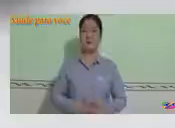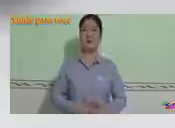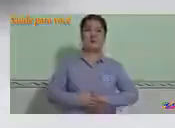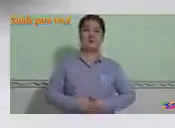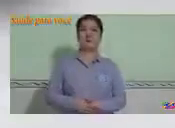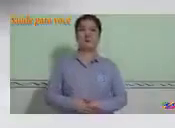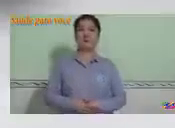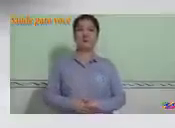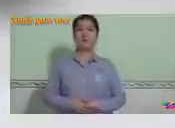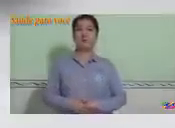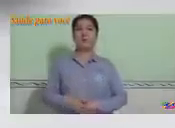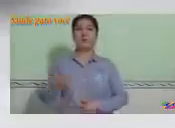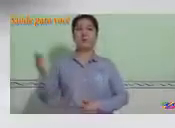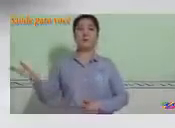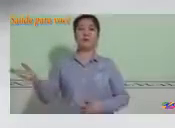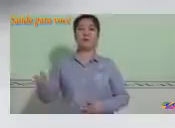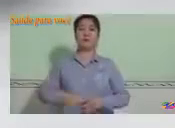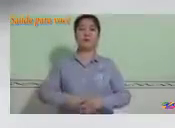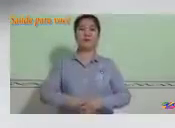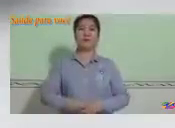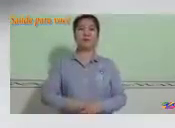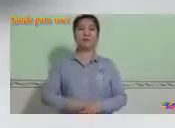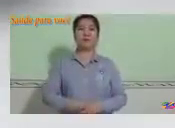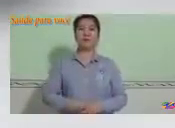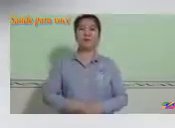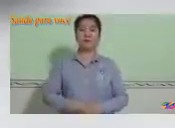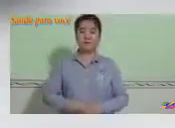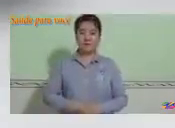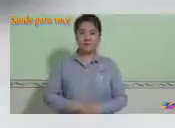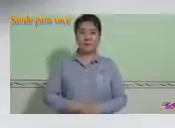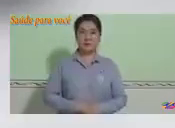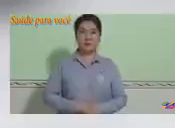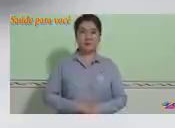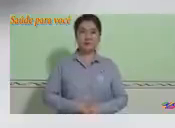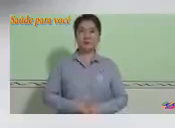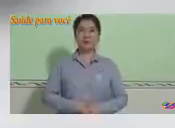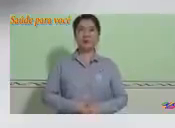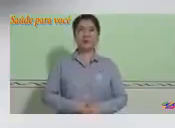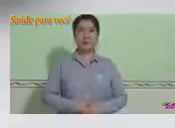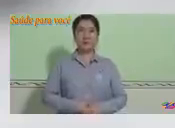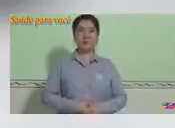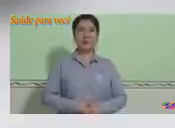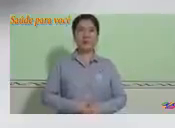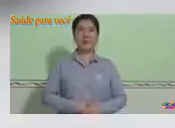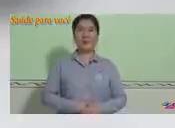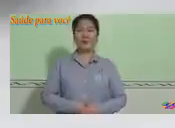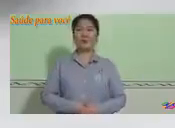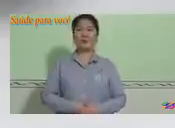Os remédios para engordar aumentam o apetite, mas não devem ser usados em crianças sem indicação